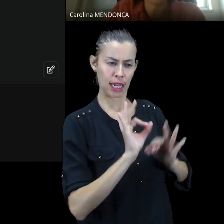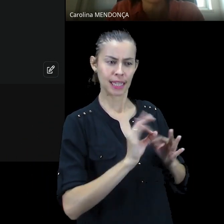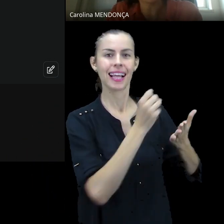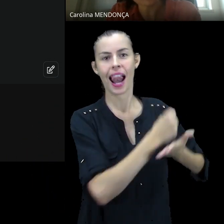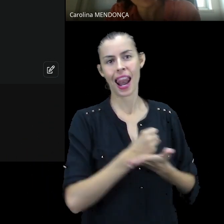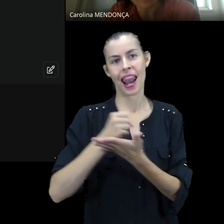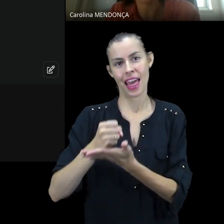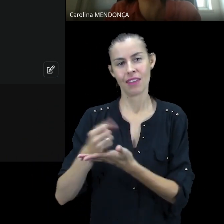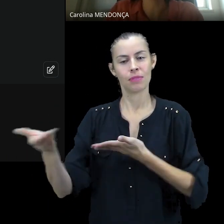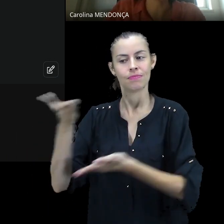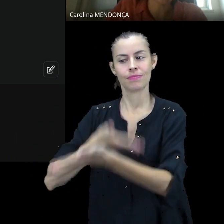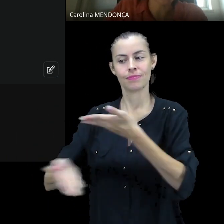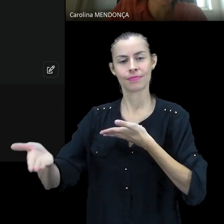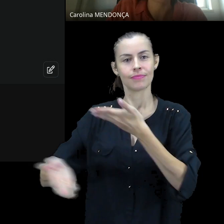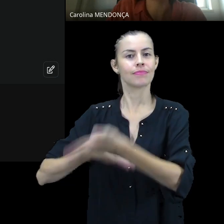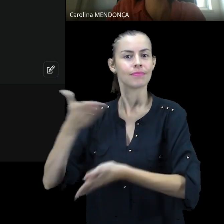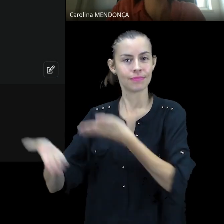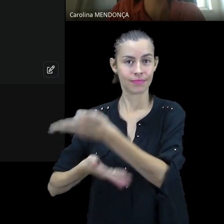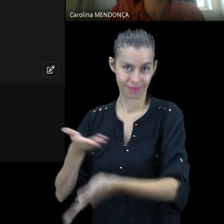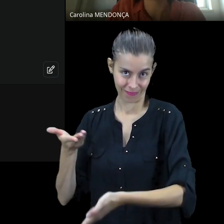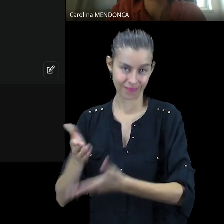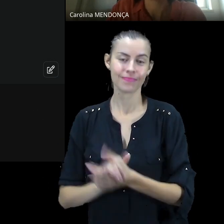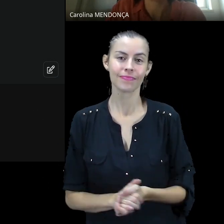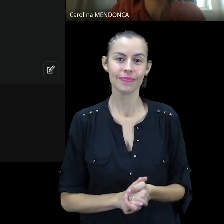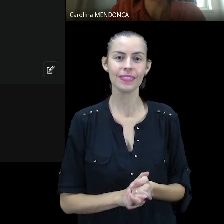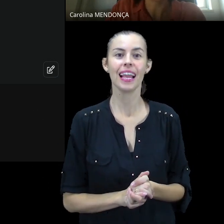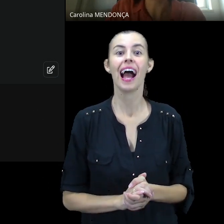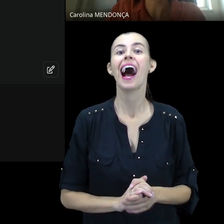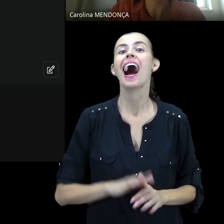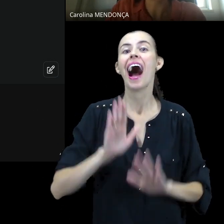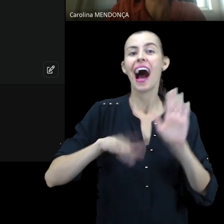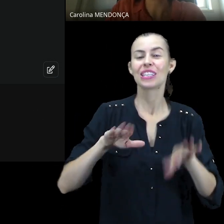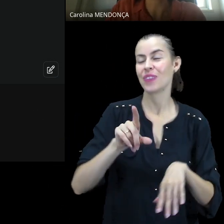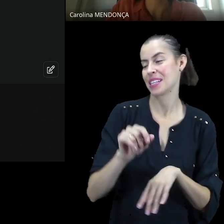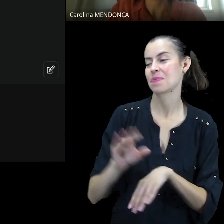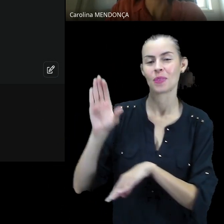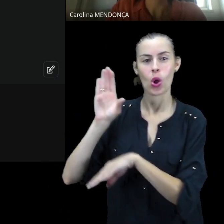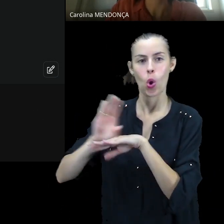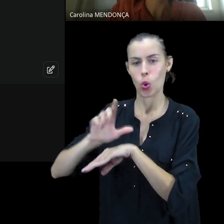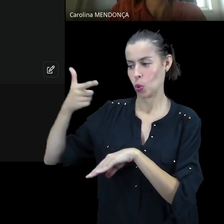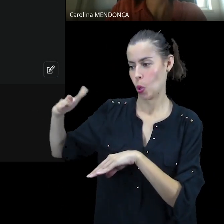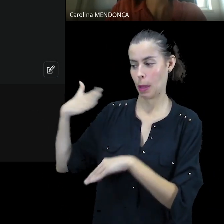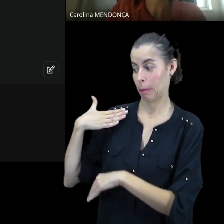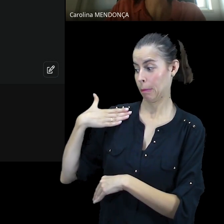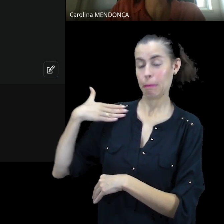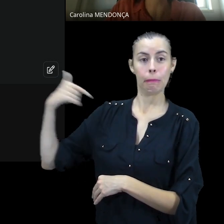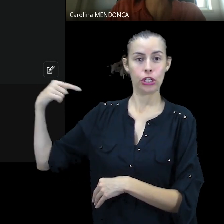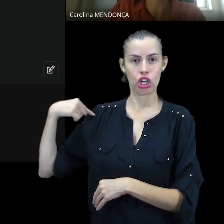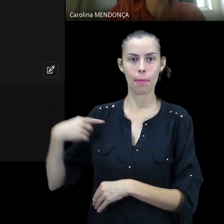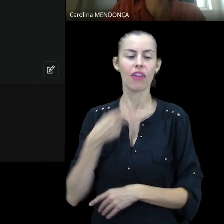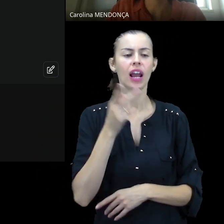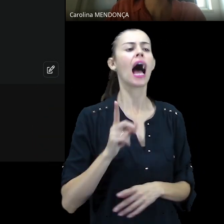acadêmica e a sociedade. E uma outra questão, né, que às vezes a gente tem cursos que nos procuram perguntando assim, mas a gente